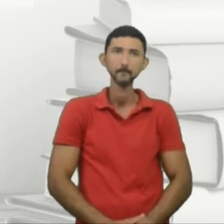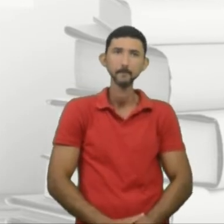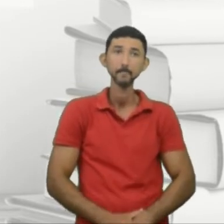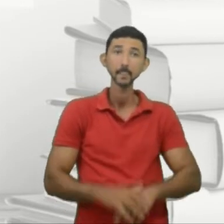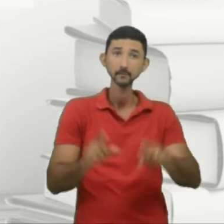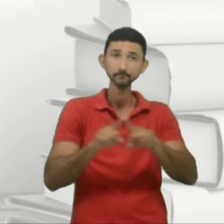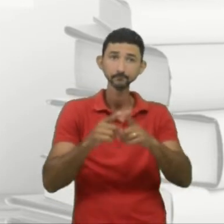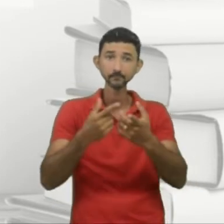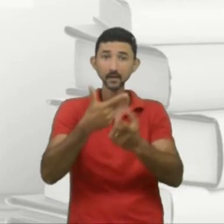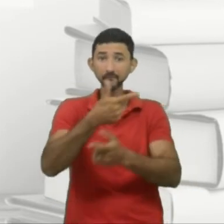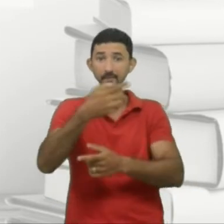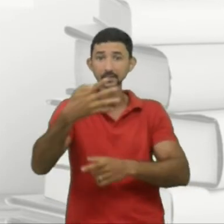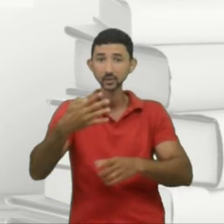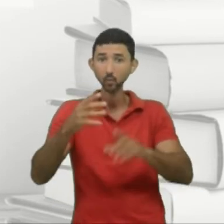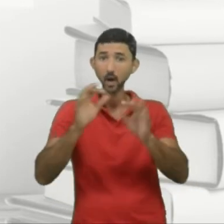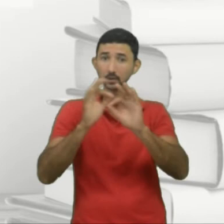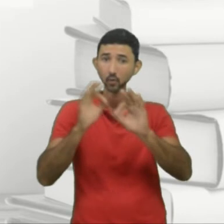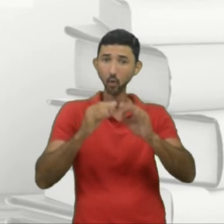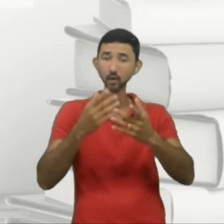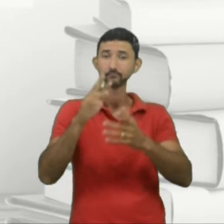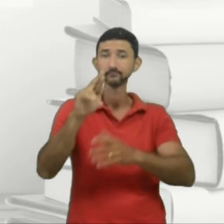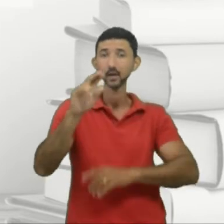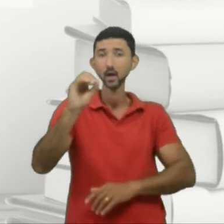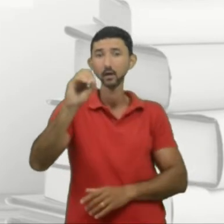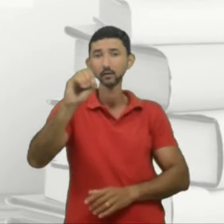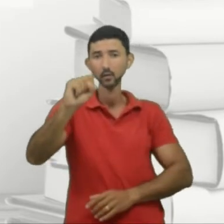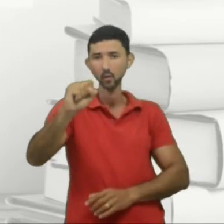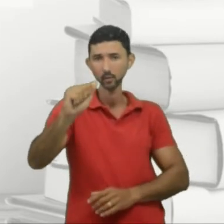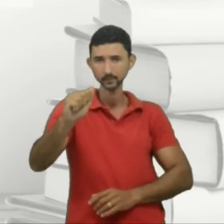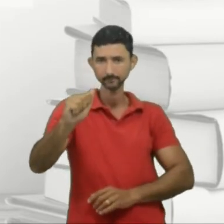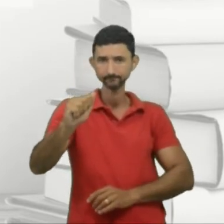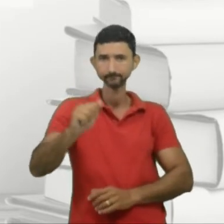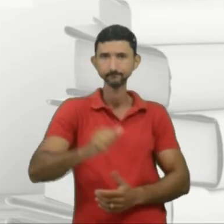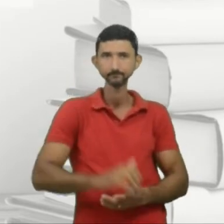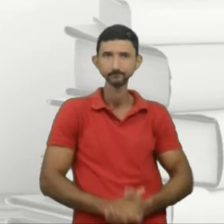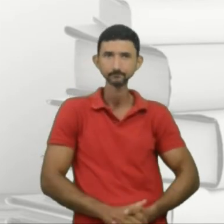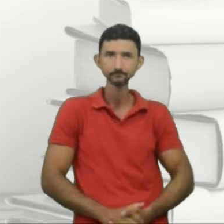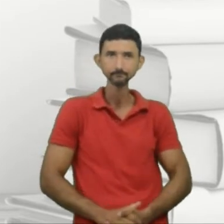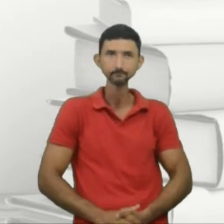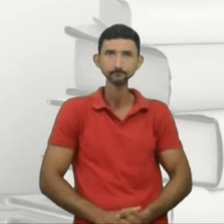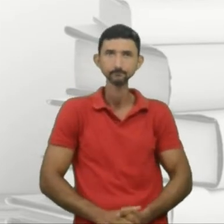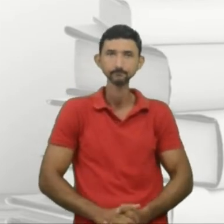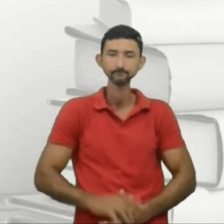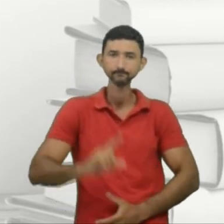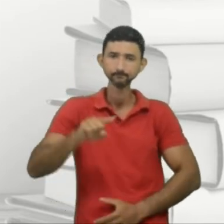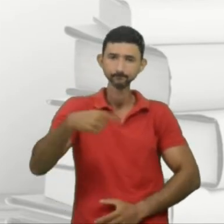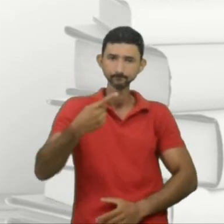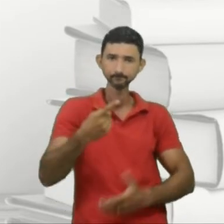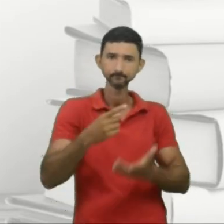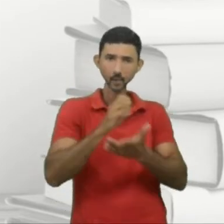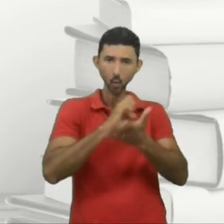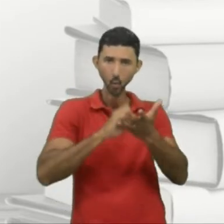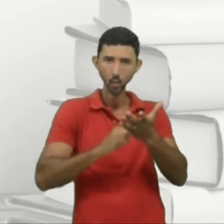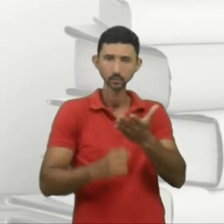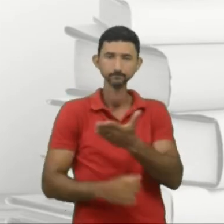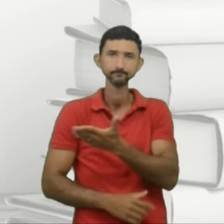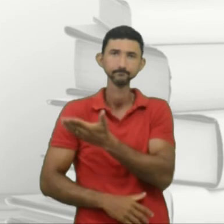Assim, temos 24 anagramas da palavra rosa. Vamos a mais uma questão para